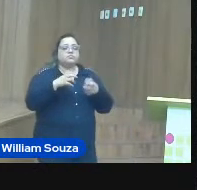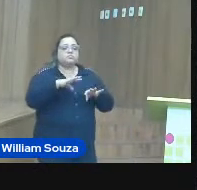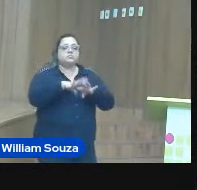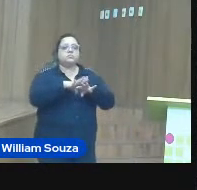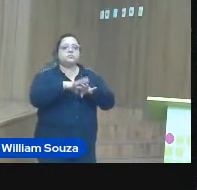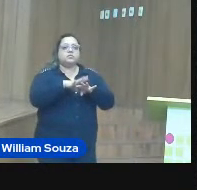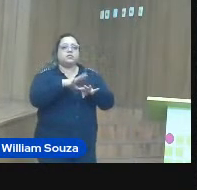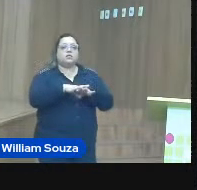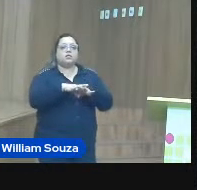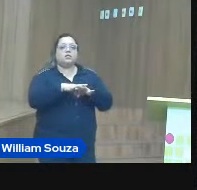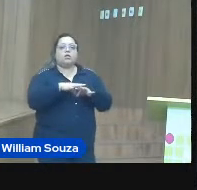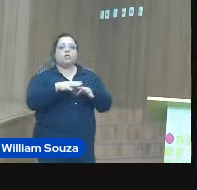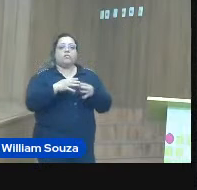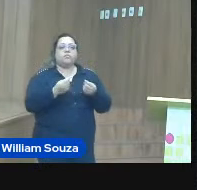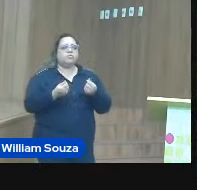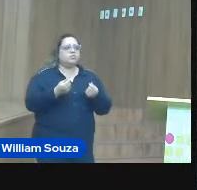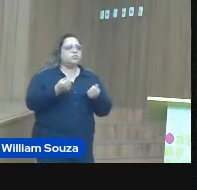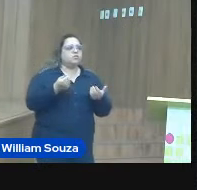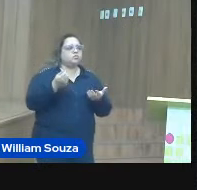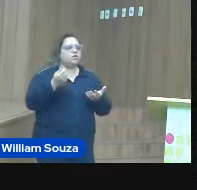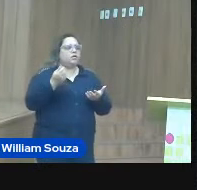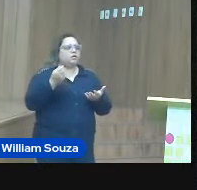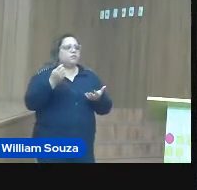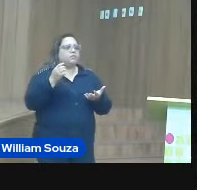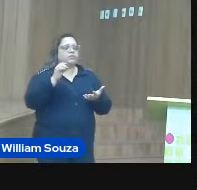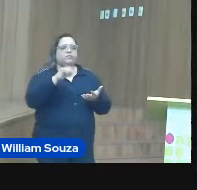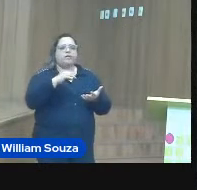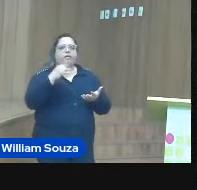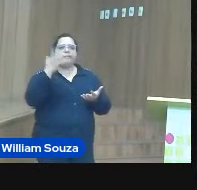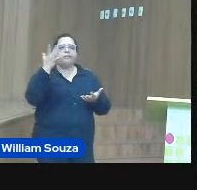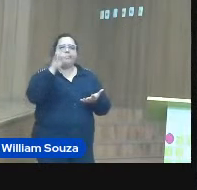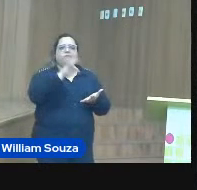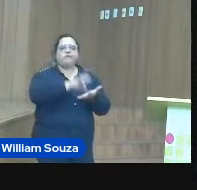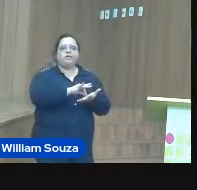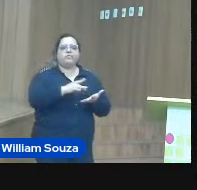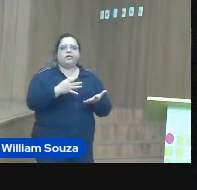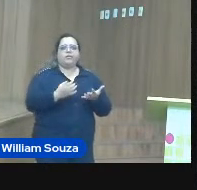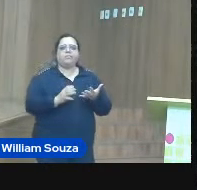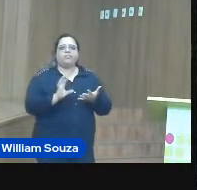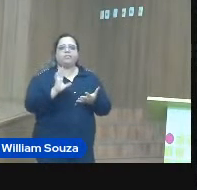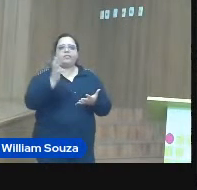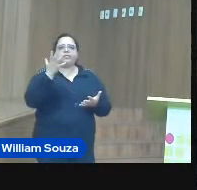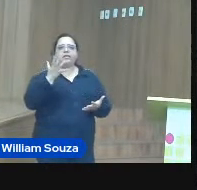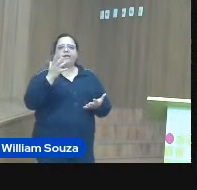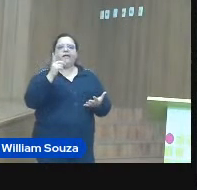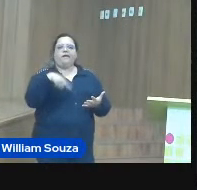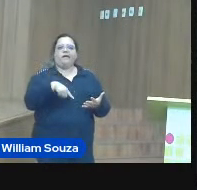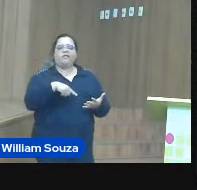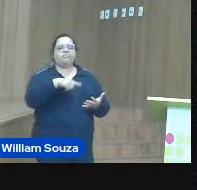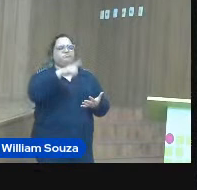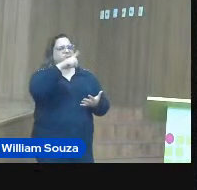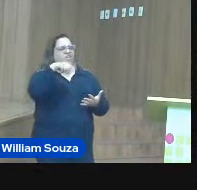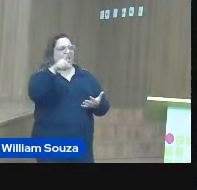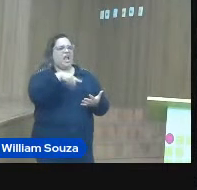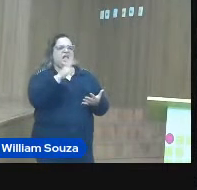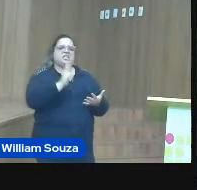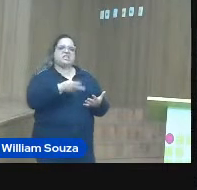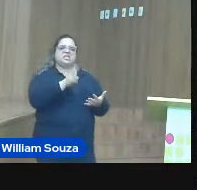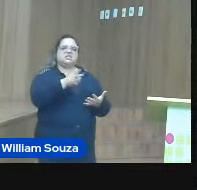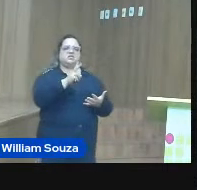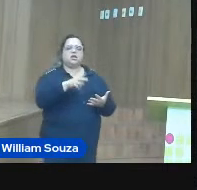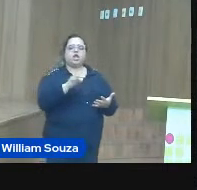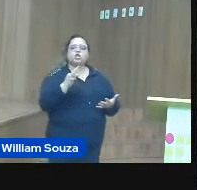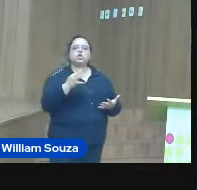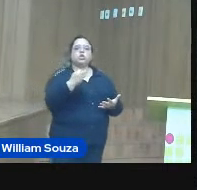se confirma pela realidade, pelo que acontece. Ela é negada diariamente. Todo mundo